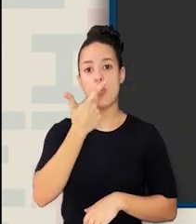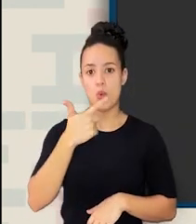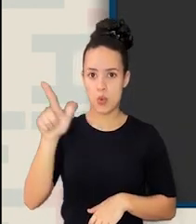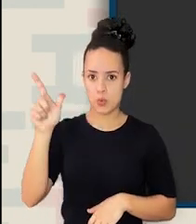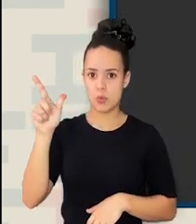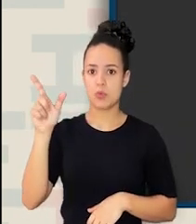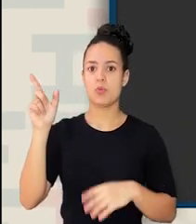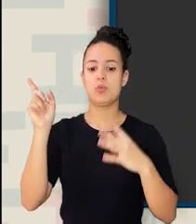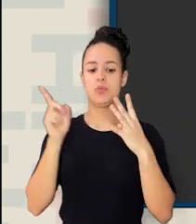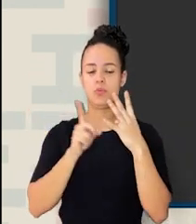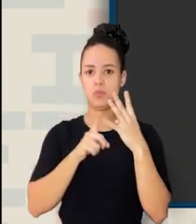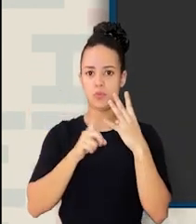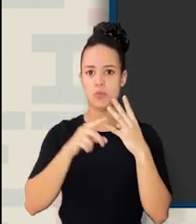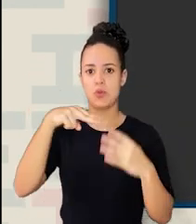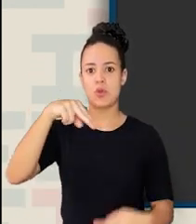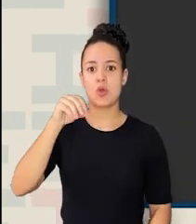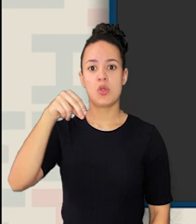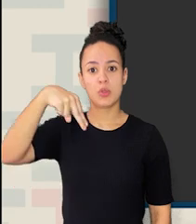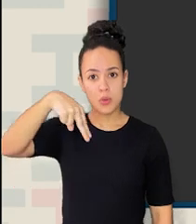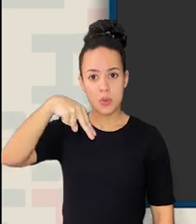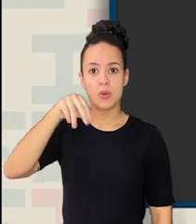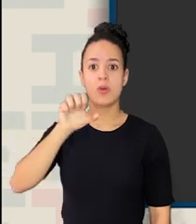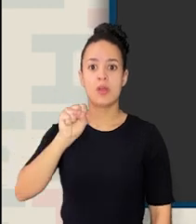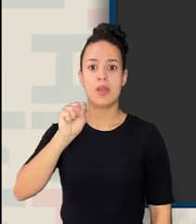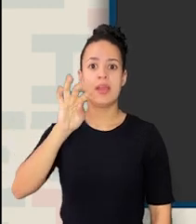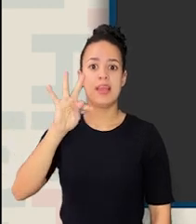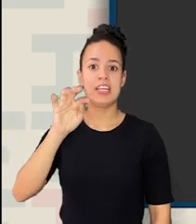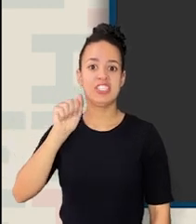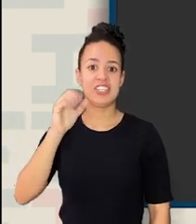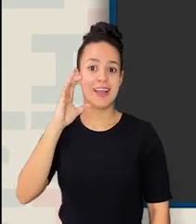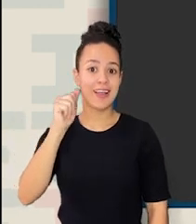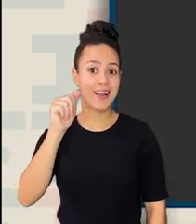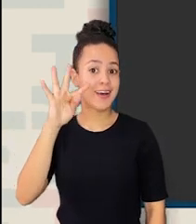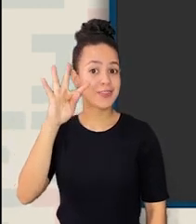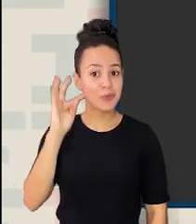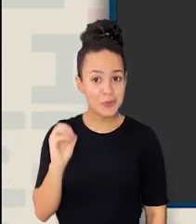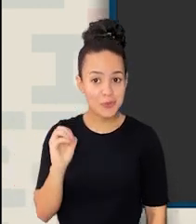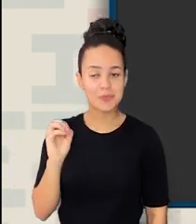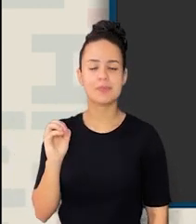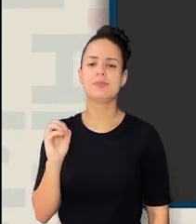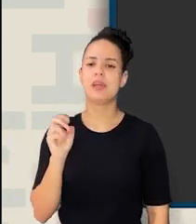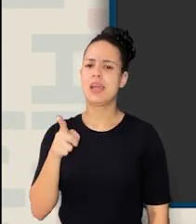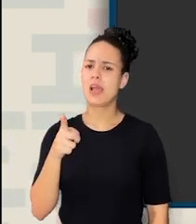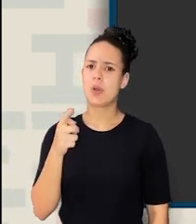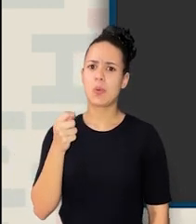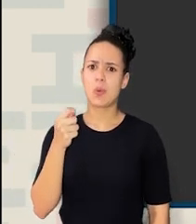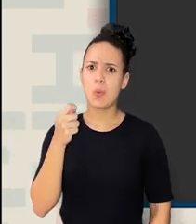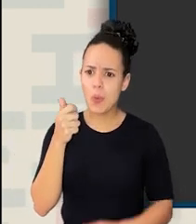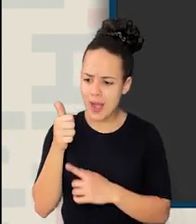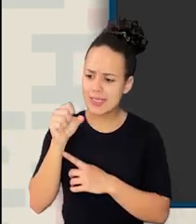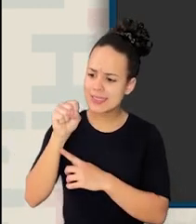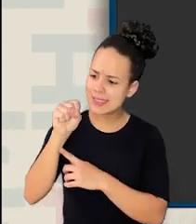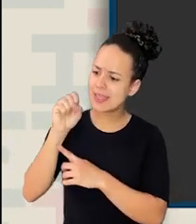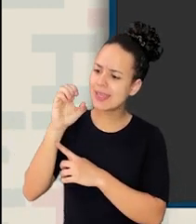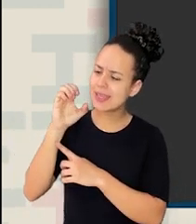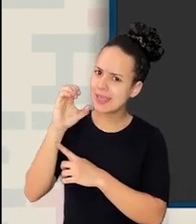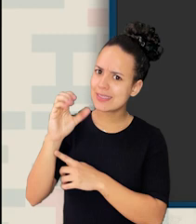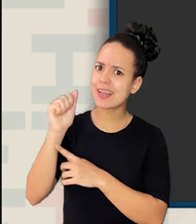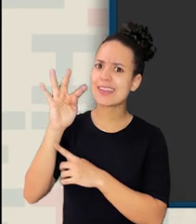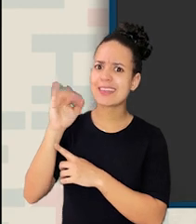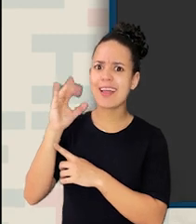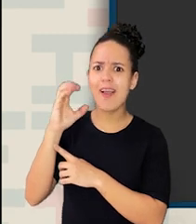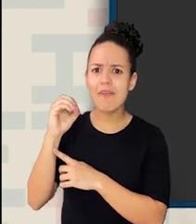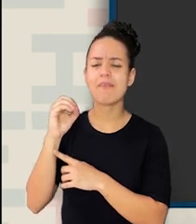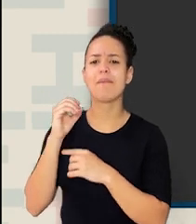que é o non staccato. Non staccato é quase staccato, na verdade, né?